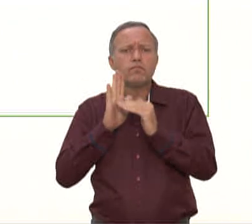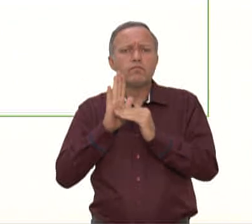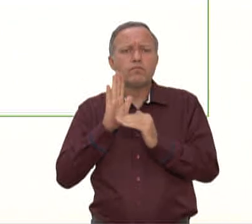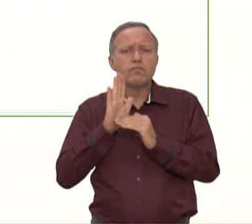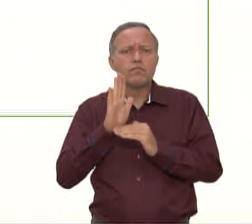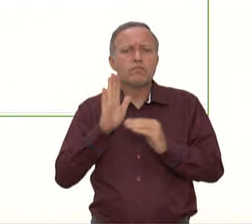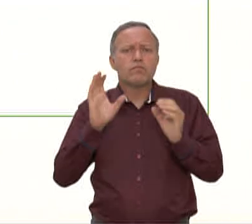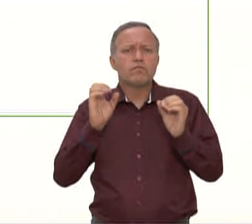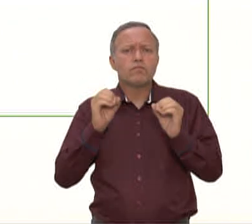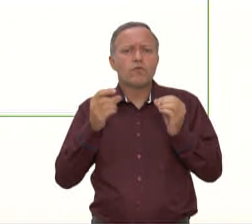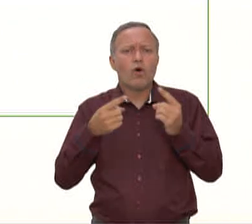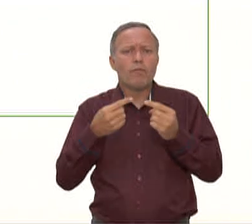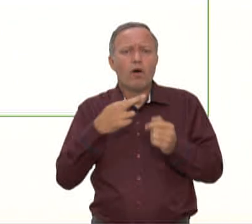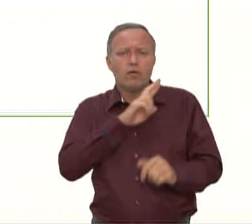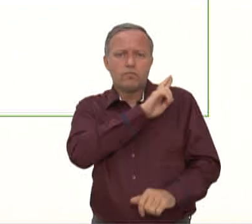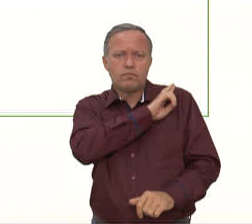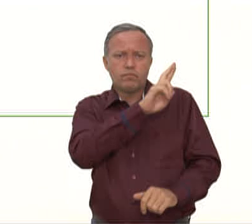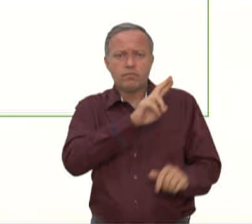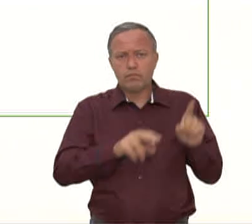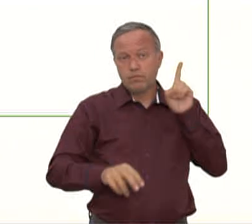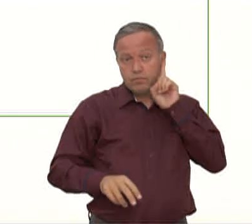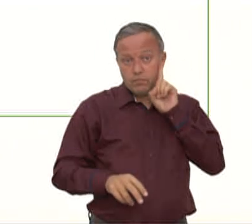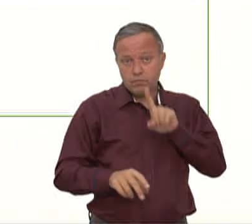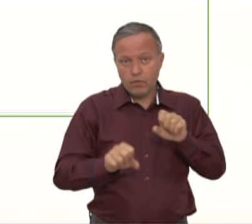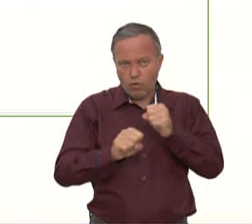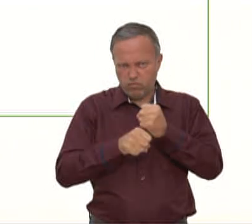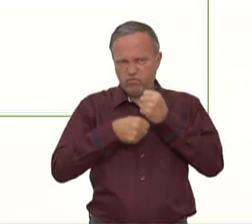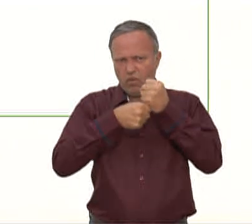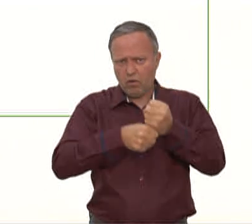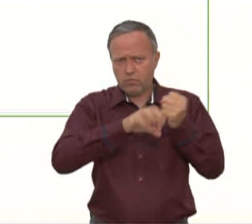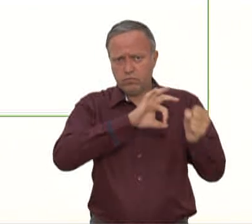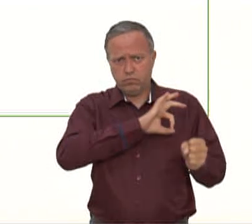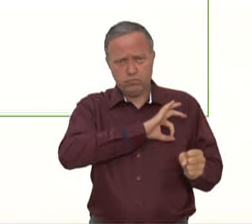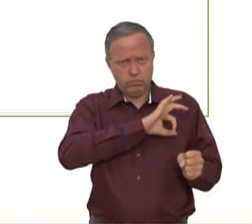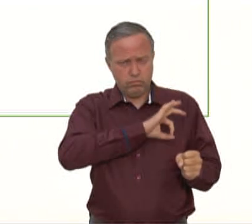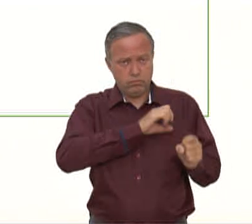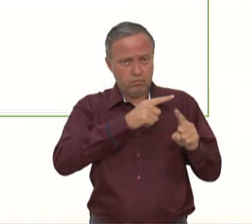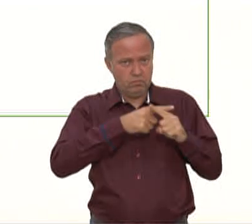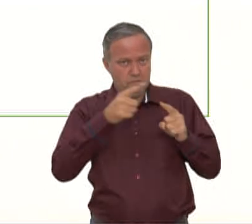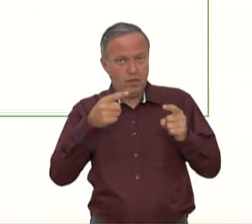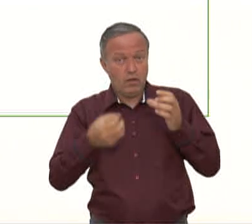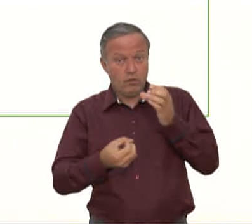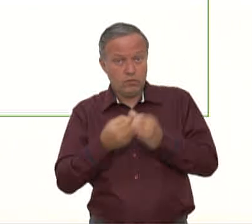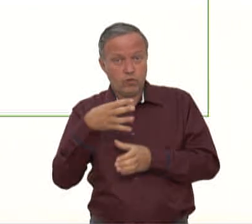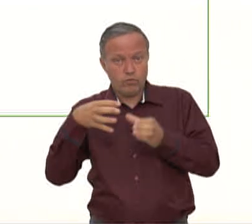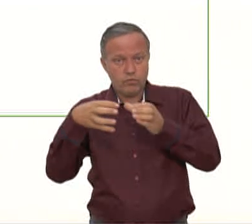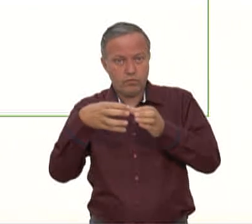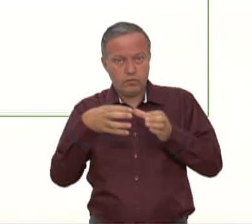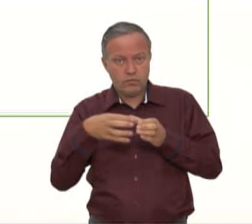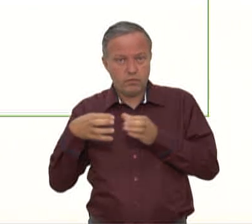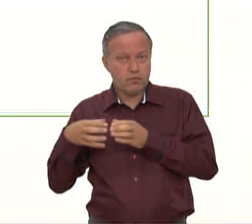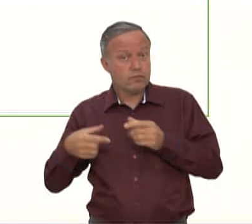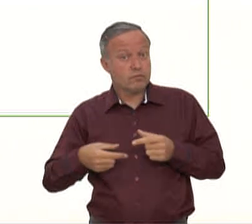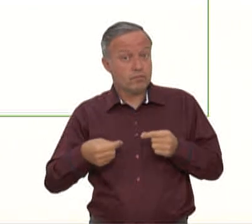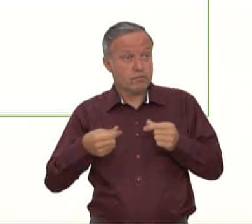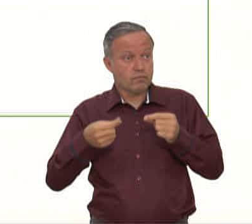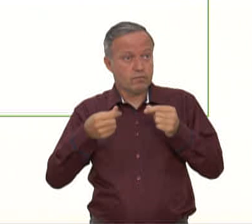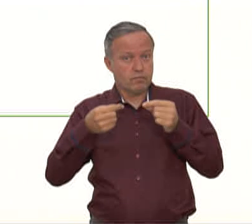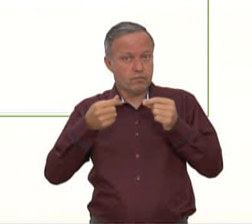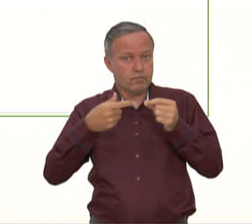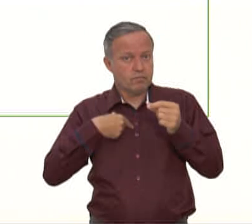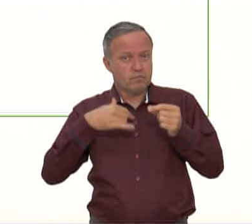Estados Unidos como a grande potência militar e a consolidação de novos centros de poder econômico. Despontam a